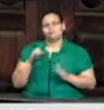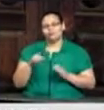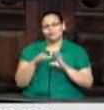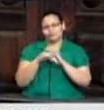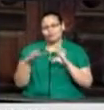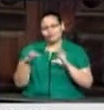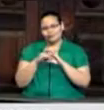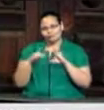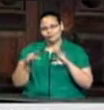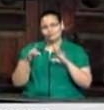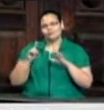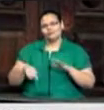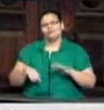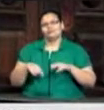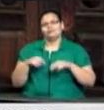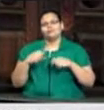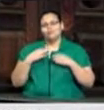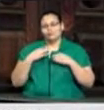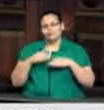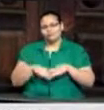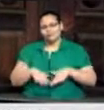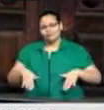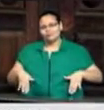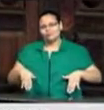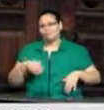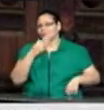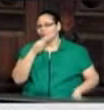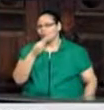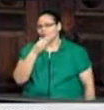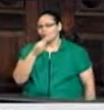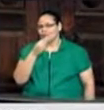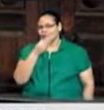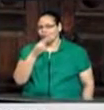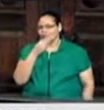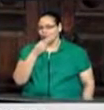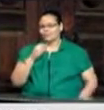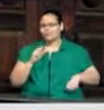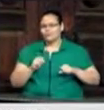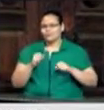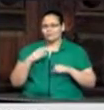por alunos do sexo masculino